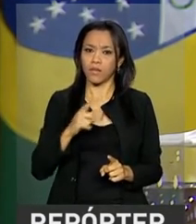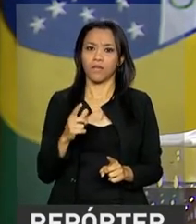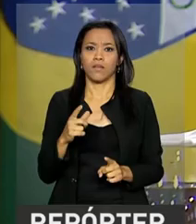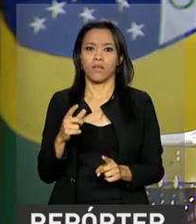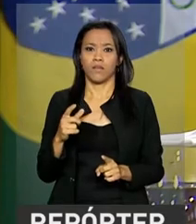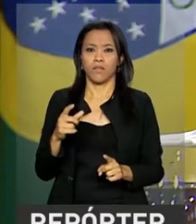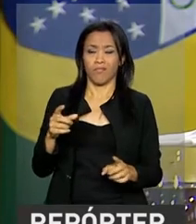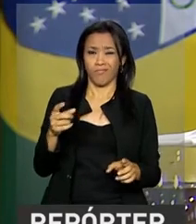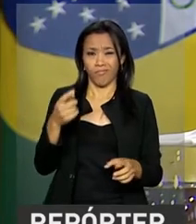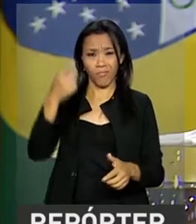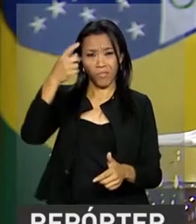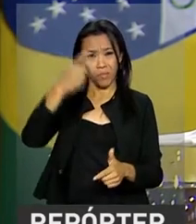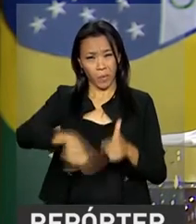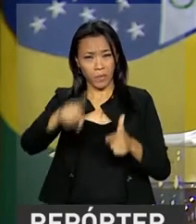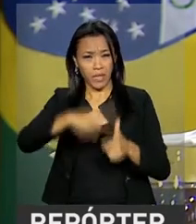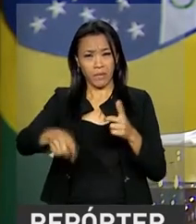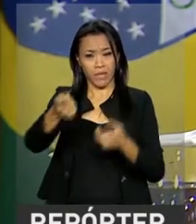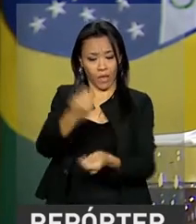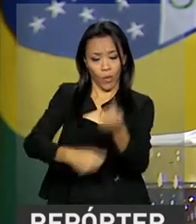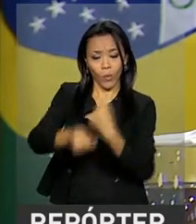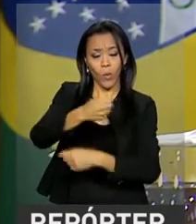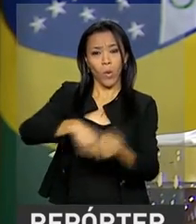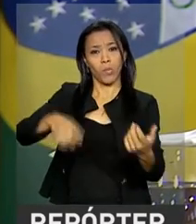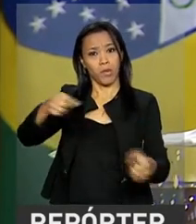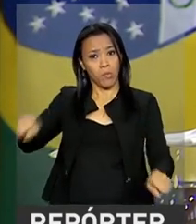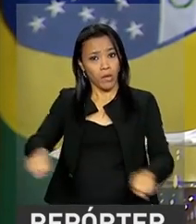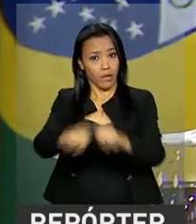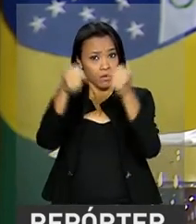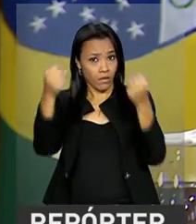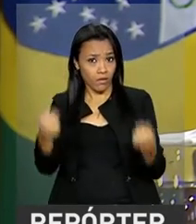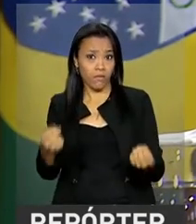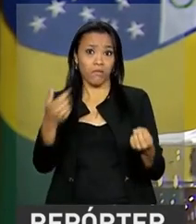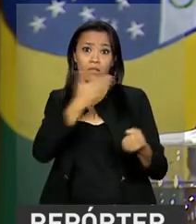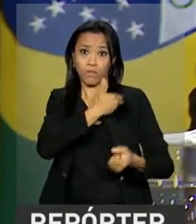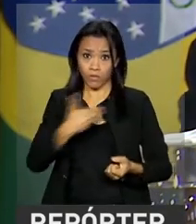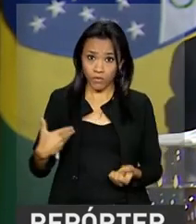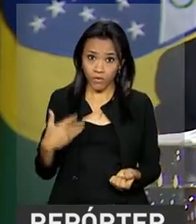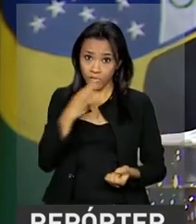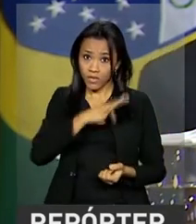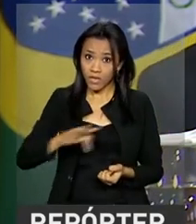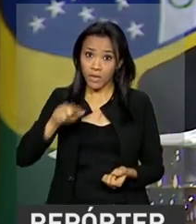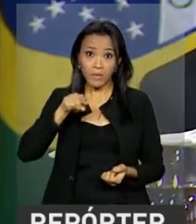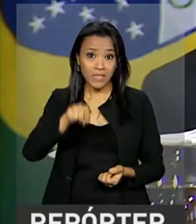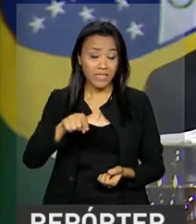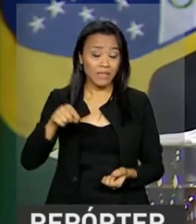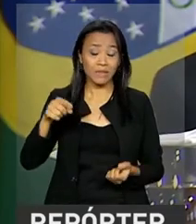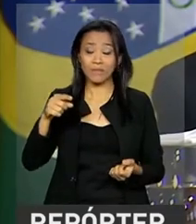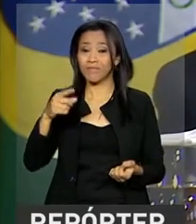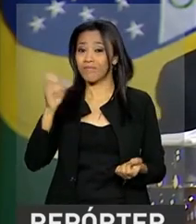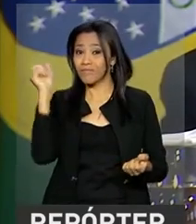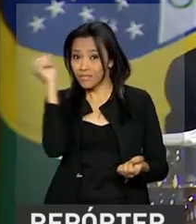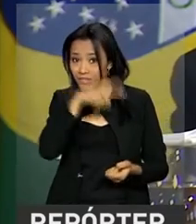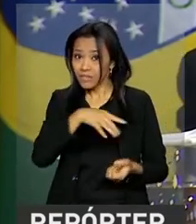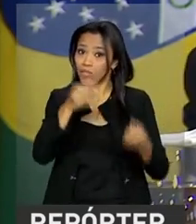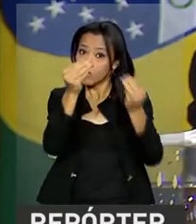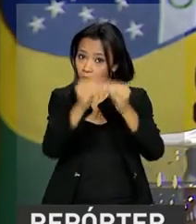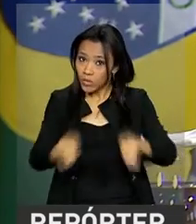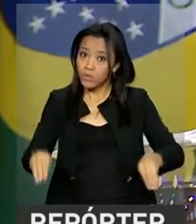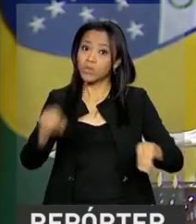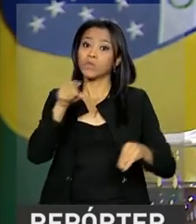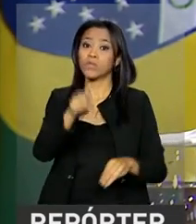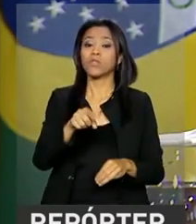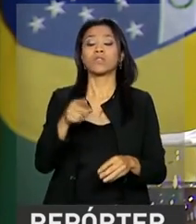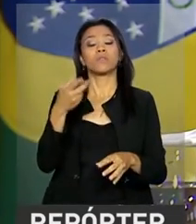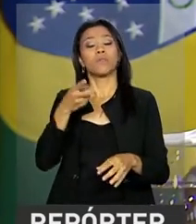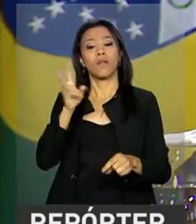desestruturação econômica na união isto vai representar um prejuízo para o fundo de financiamento